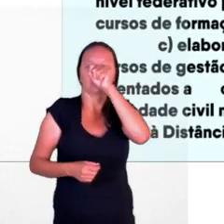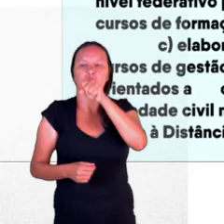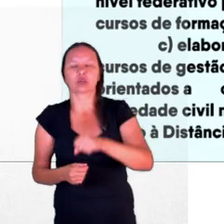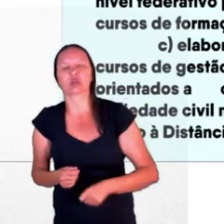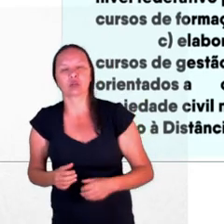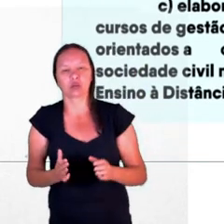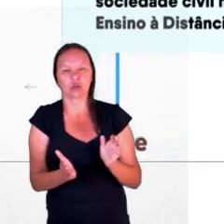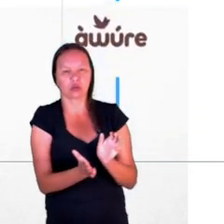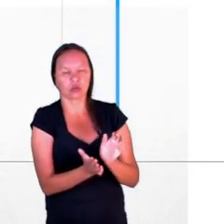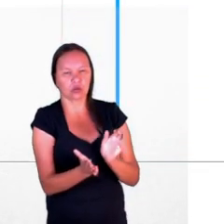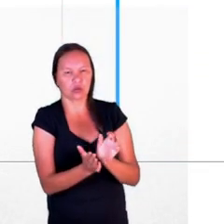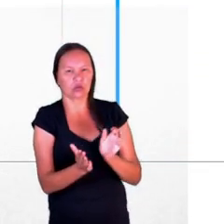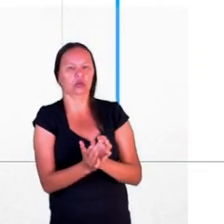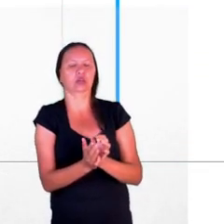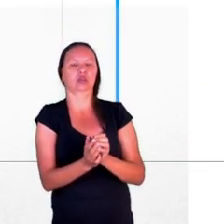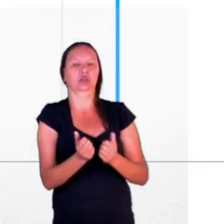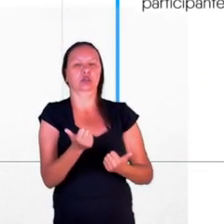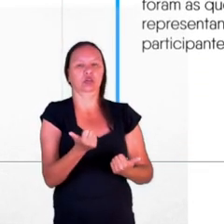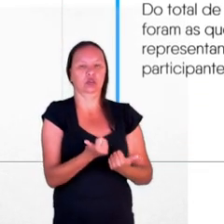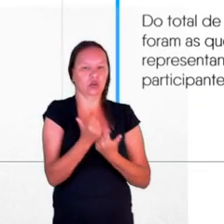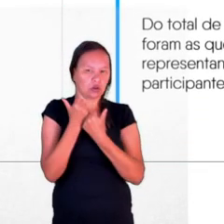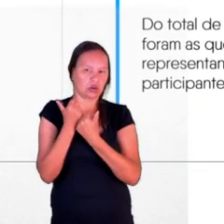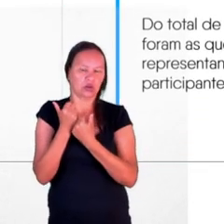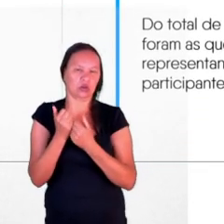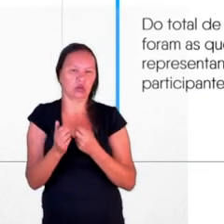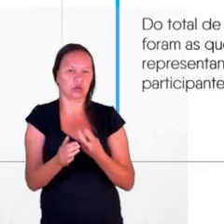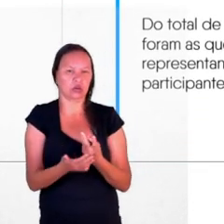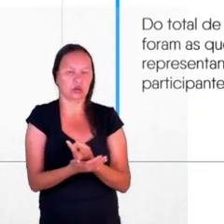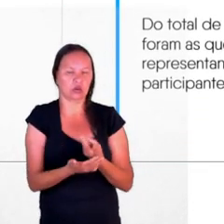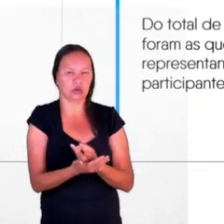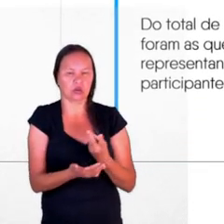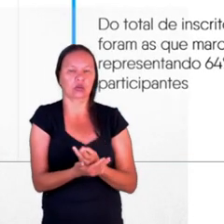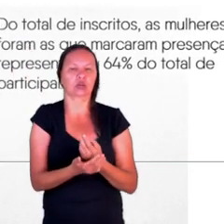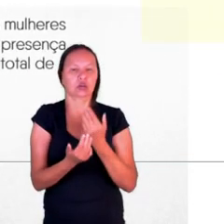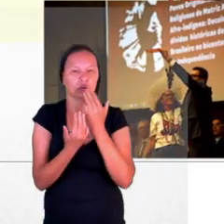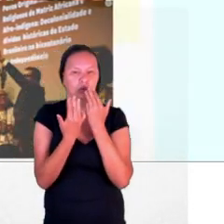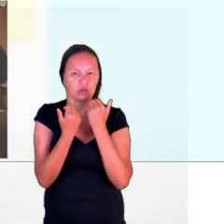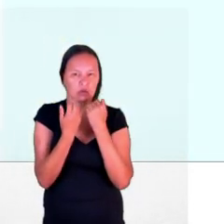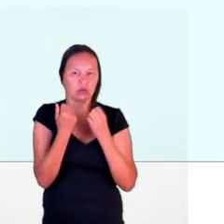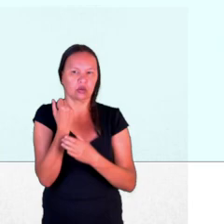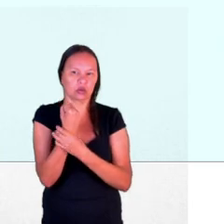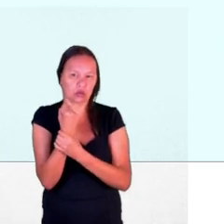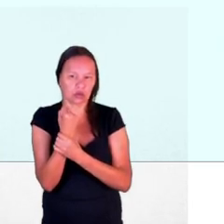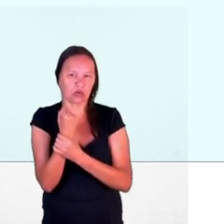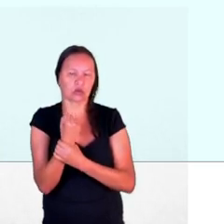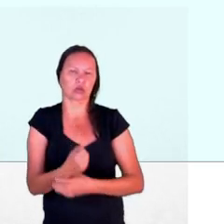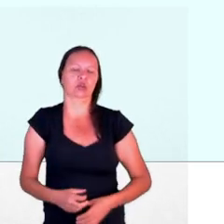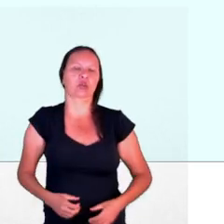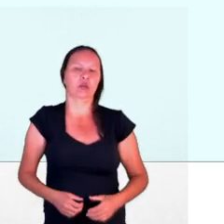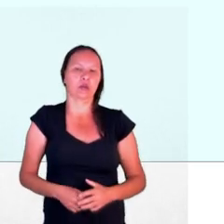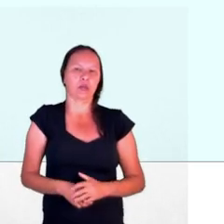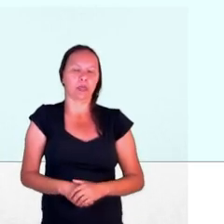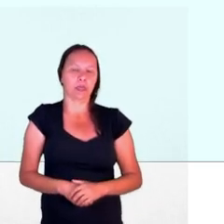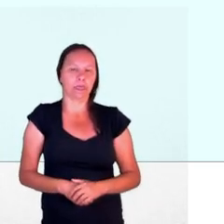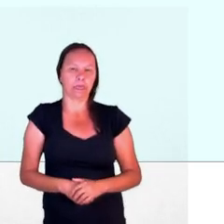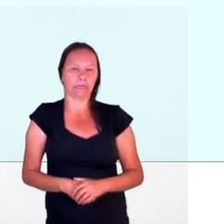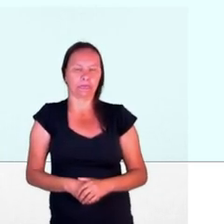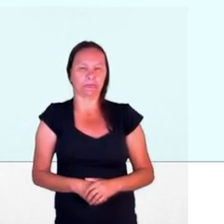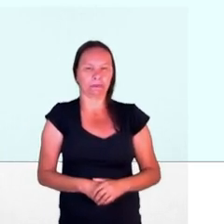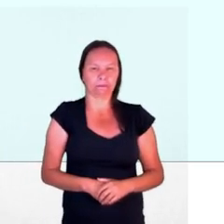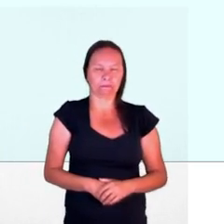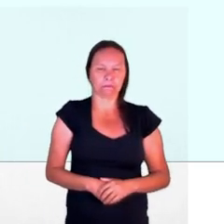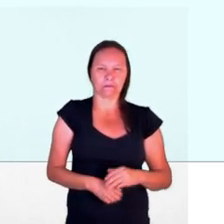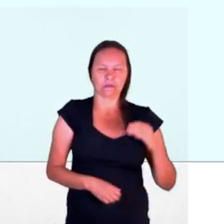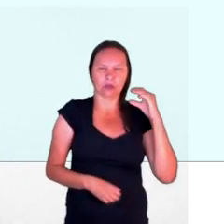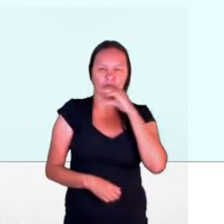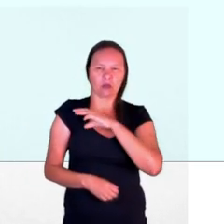vai contribuir na questão né de segurança e insegurança alimentar eh deixa só